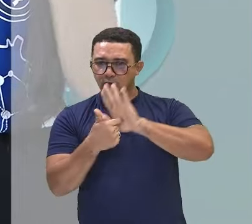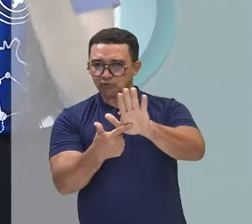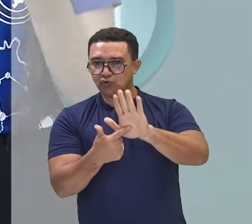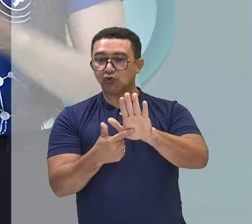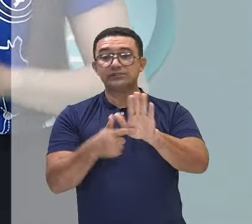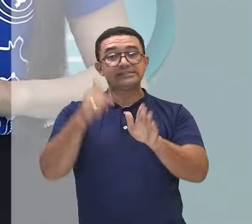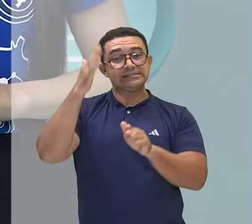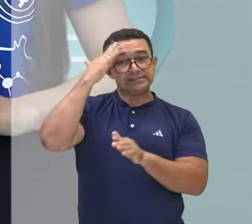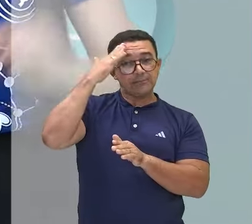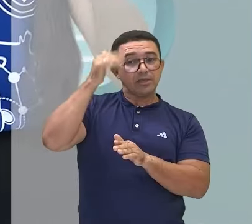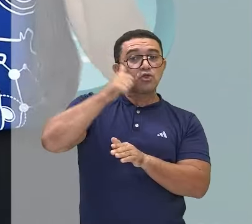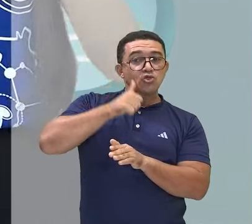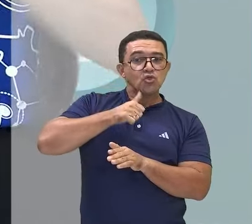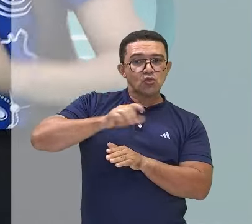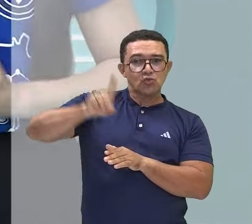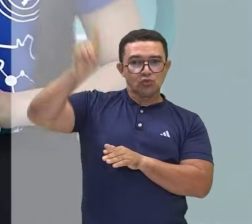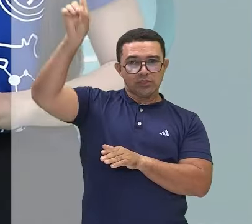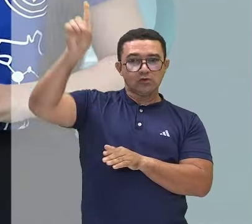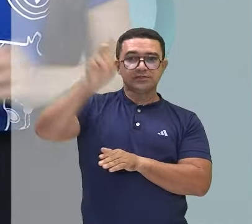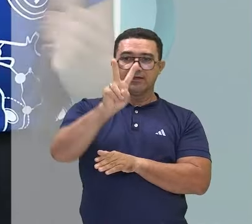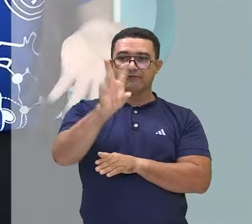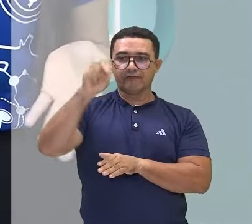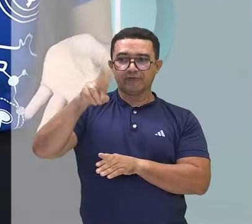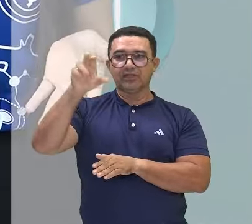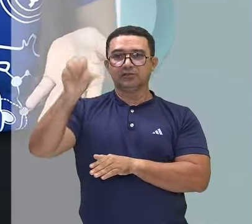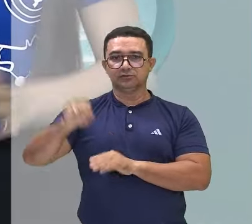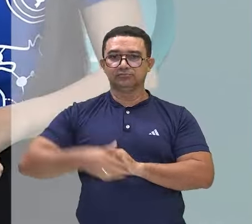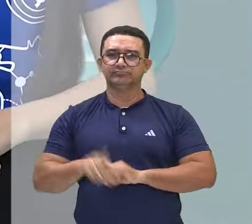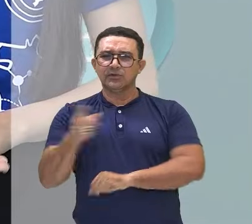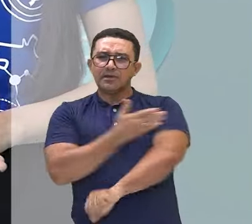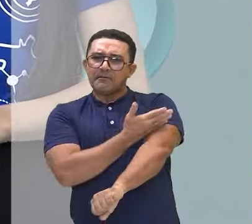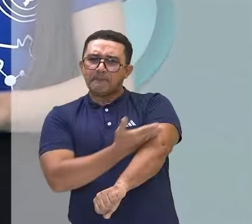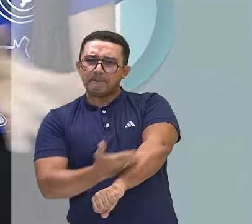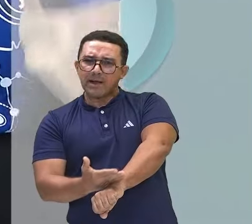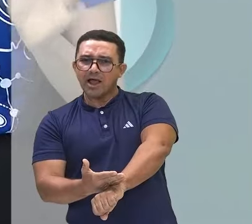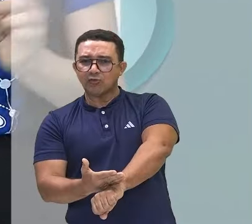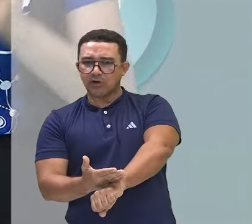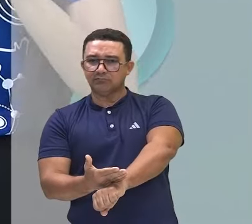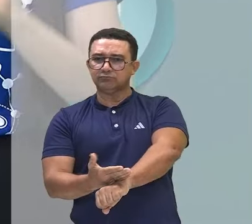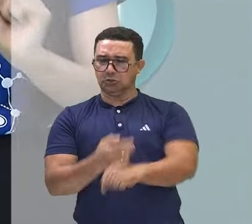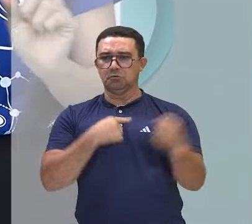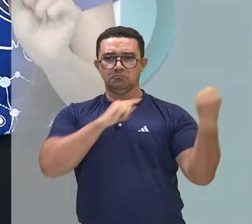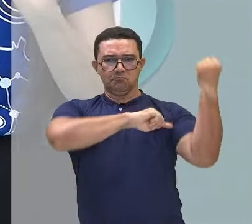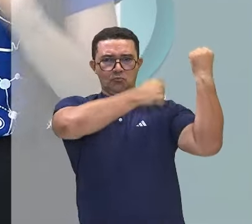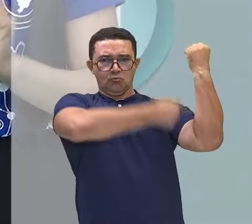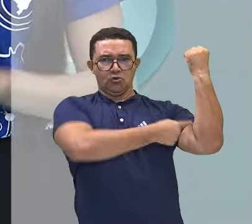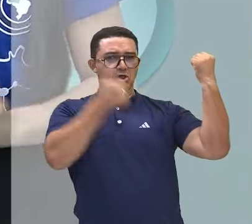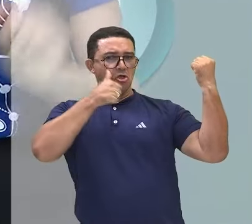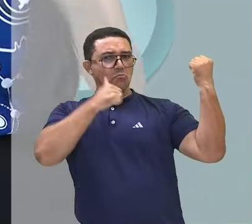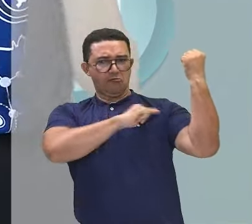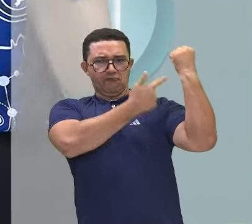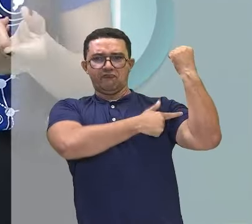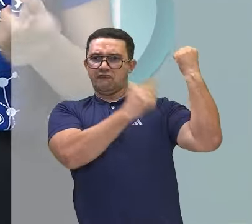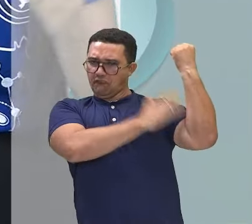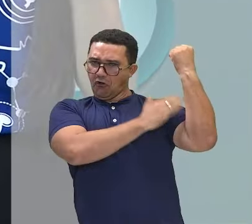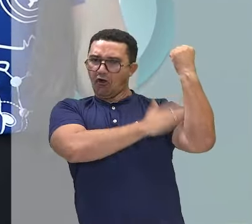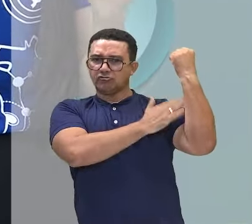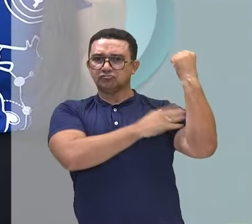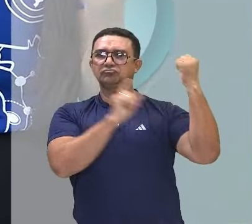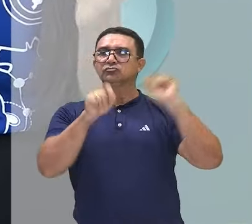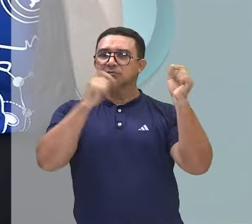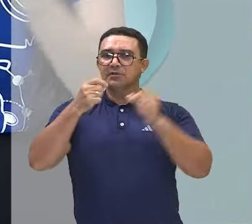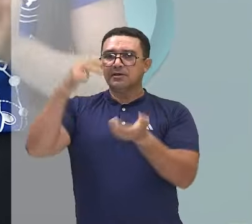vocês entenderem o que é. Olha o que diz: branca e Hércules, na verdade, de pé